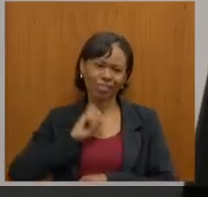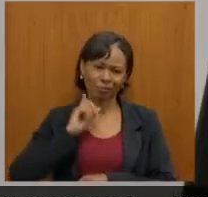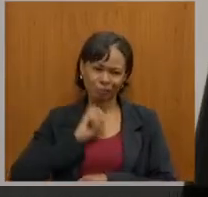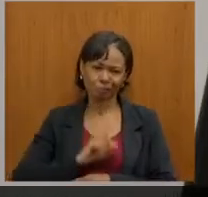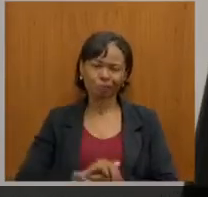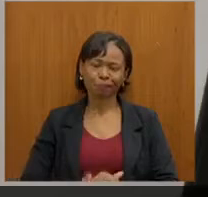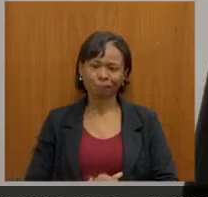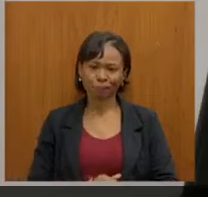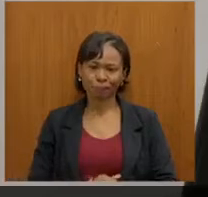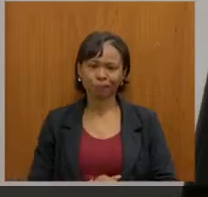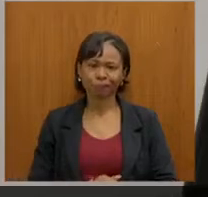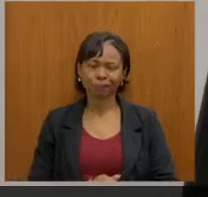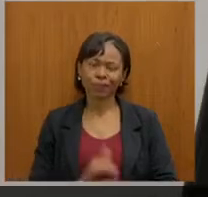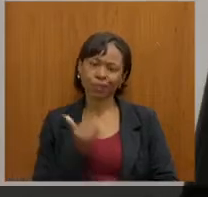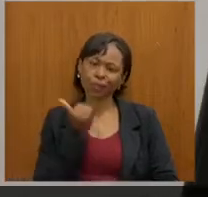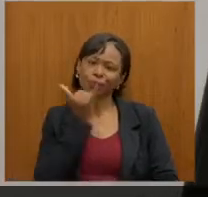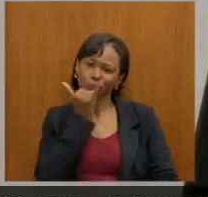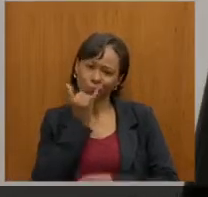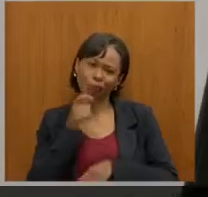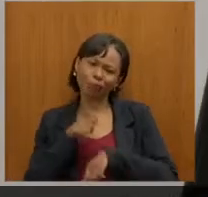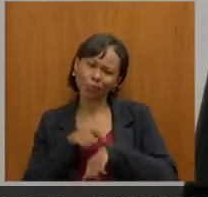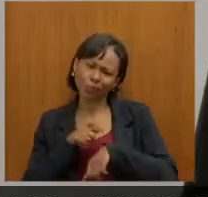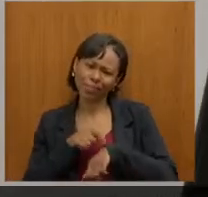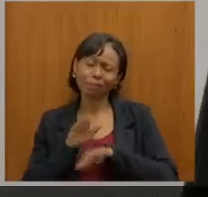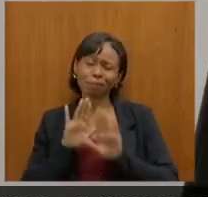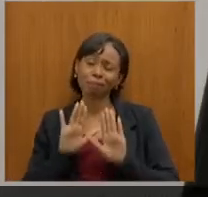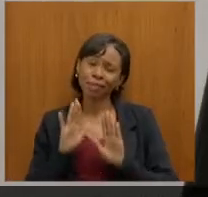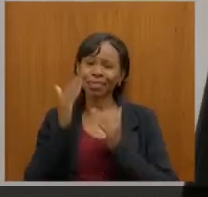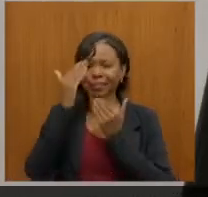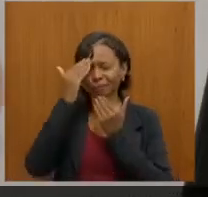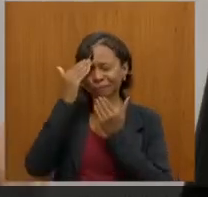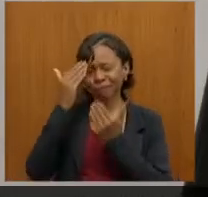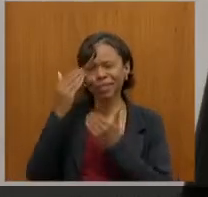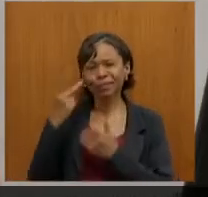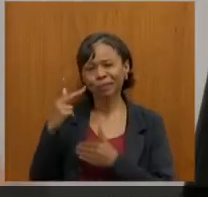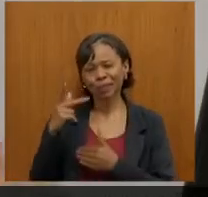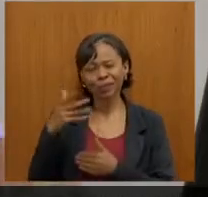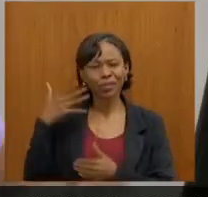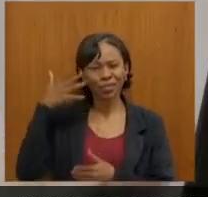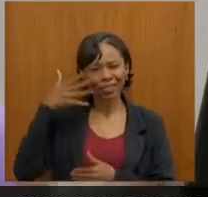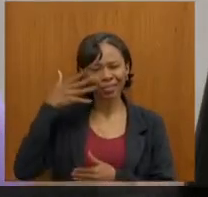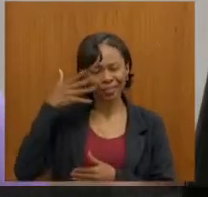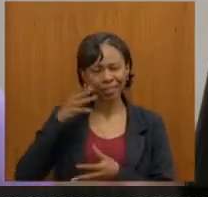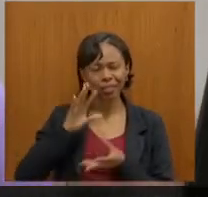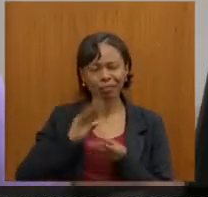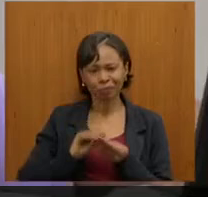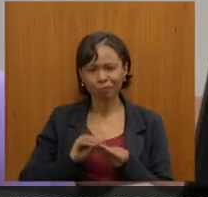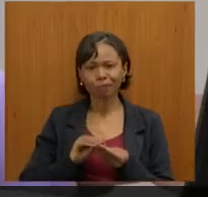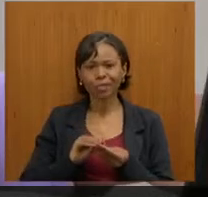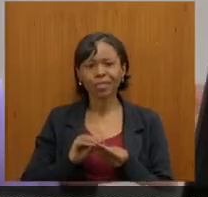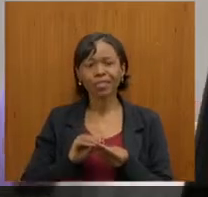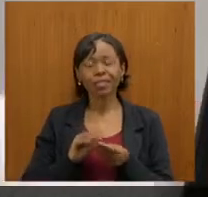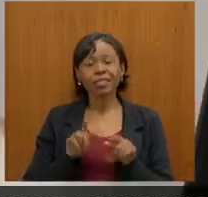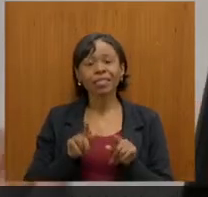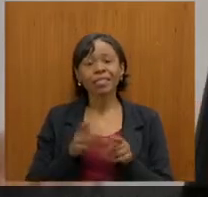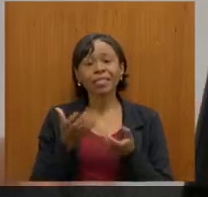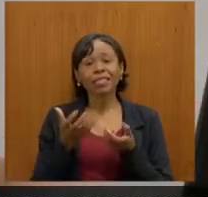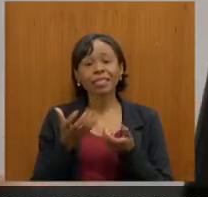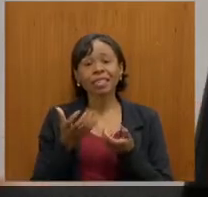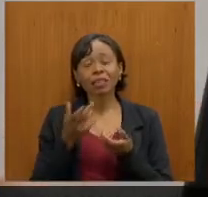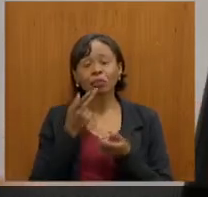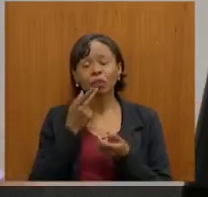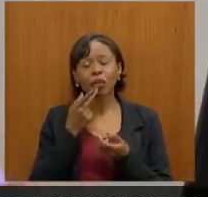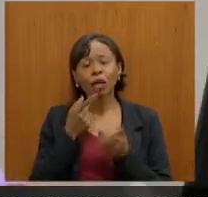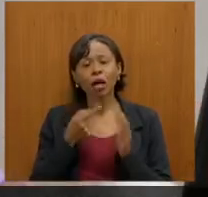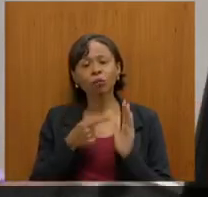eu peço desculpa mas agradeço muito por essa sua por em seu pronunciamento e queria só fazer um